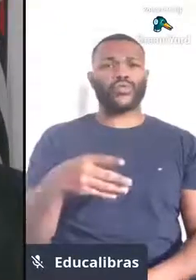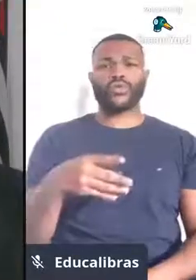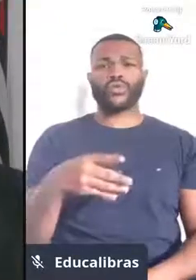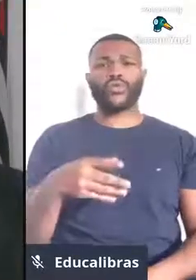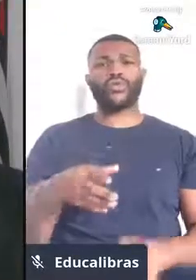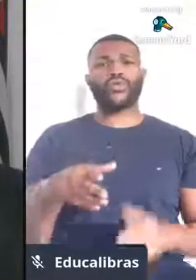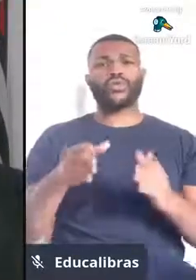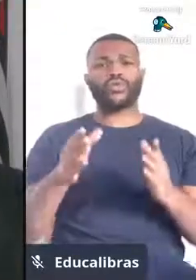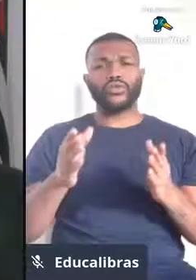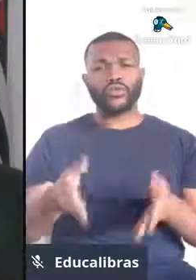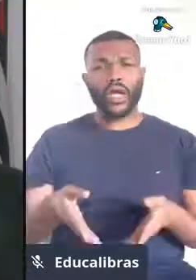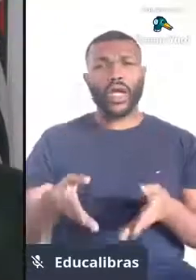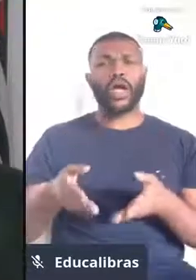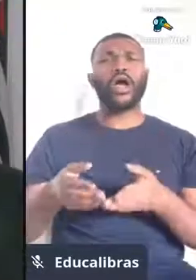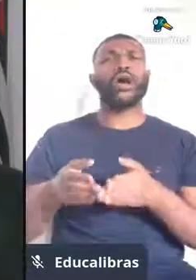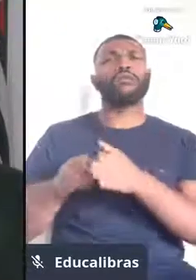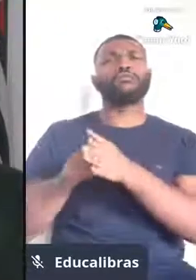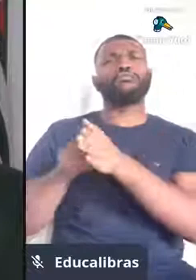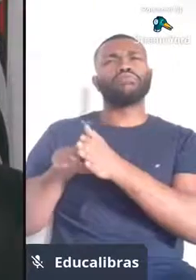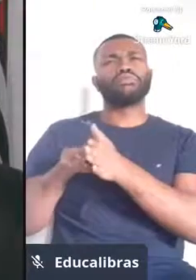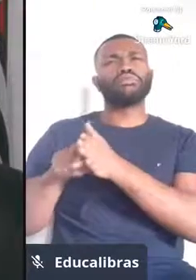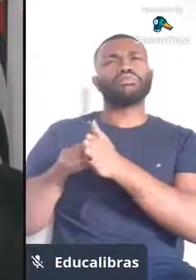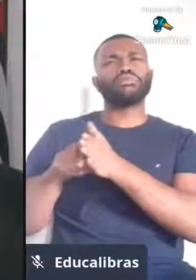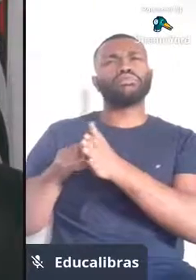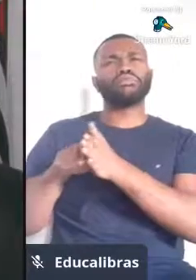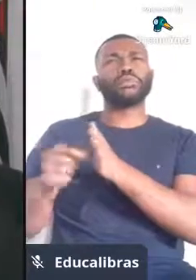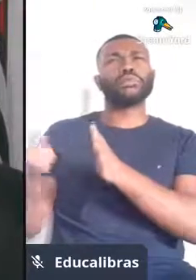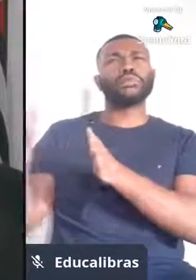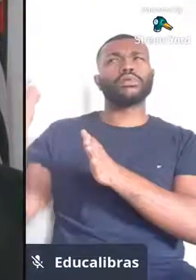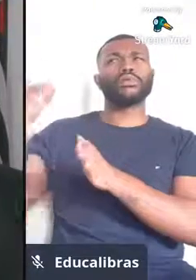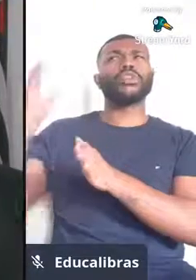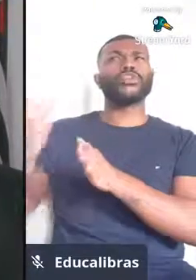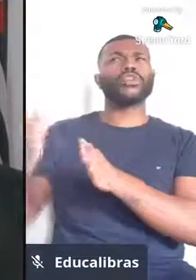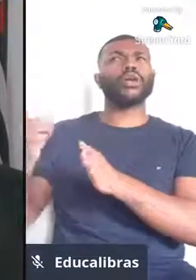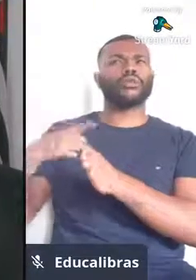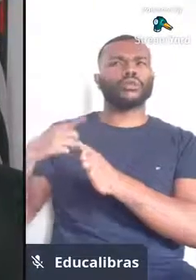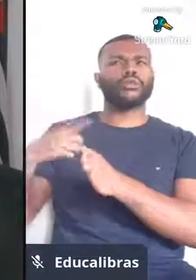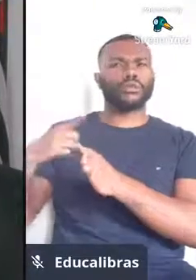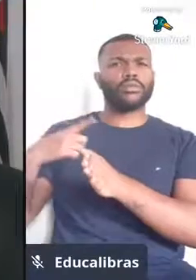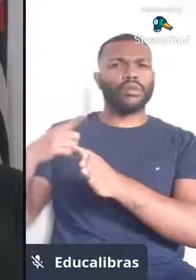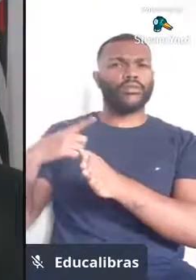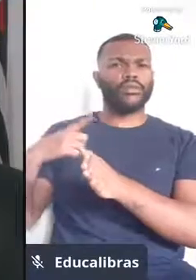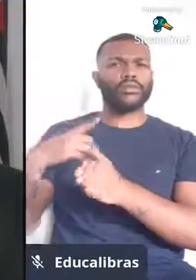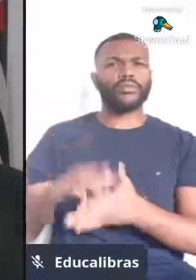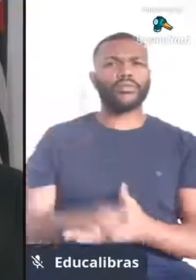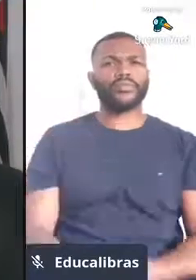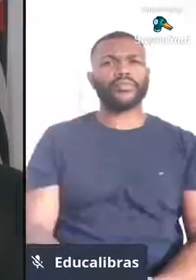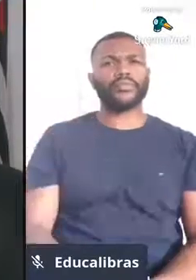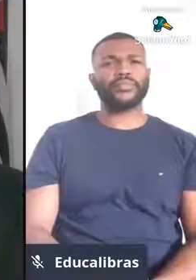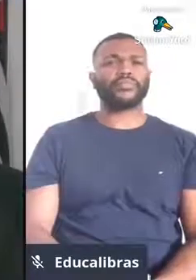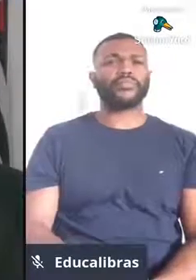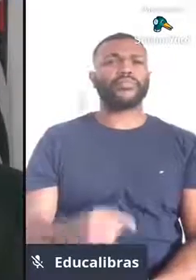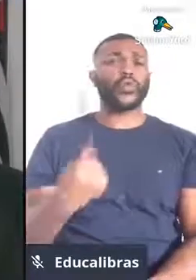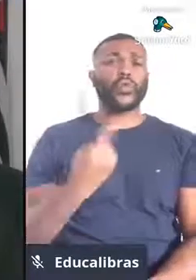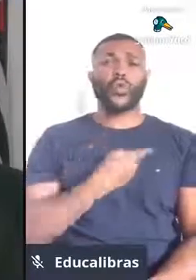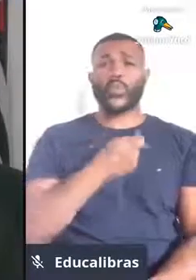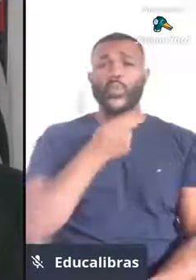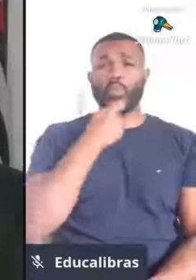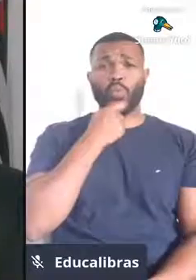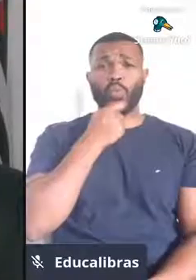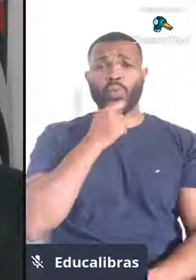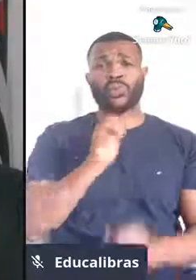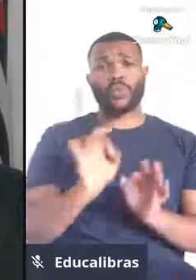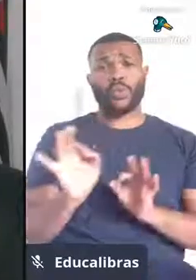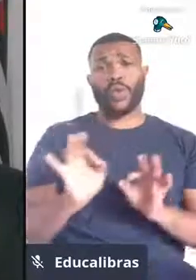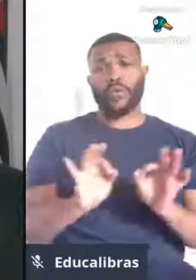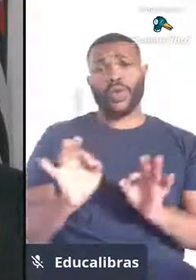uma crônica que já foi contada. Né? Só que a gente não está preparado para lidar com o